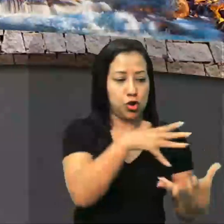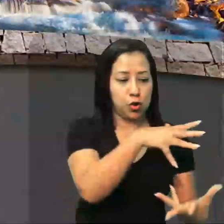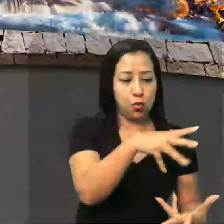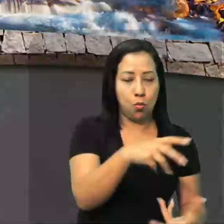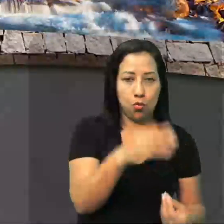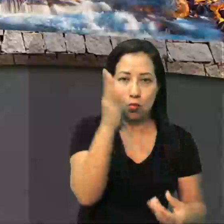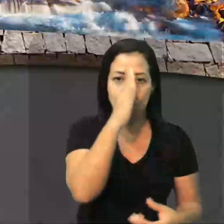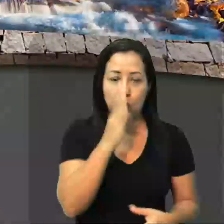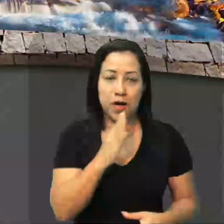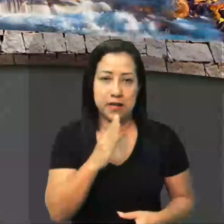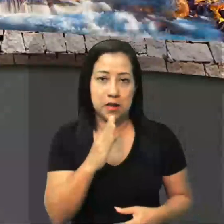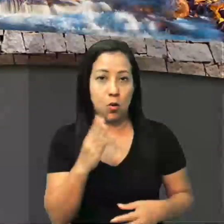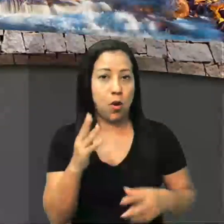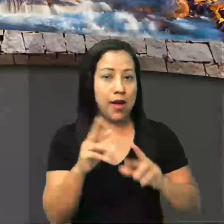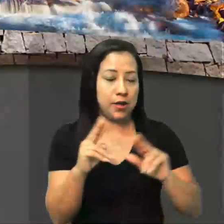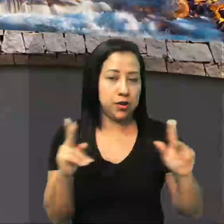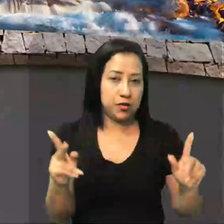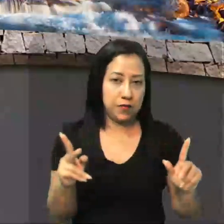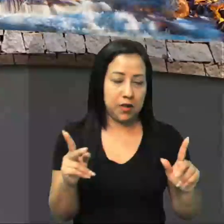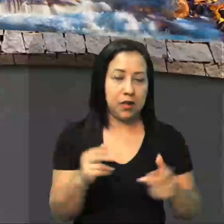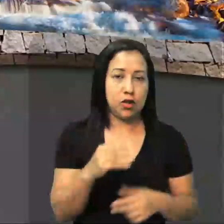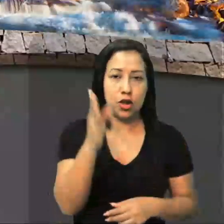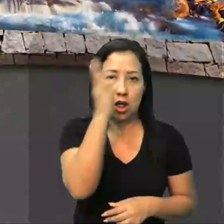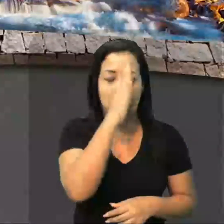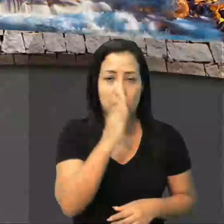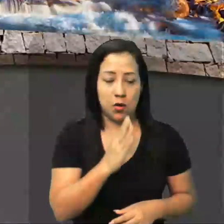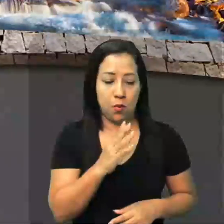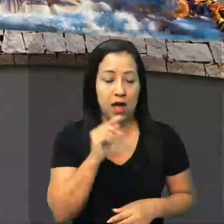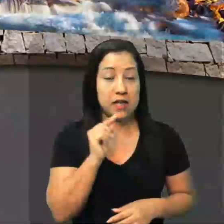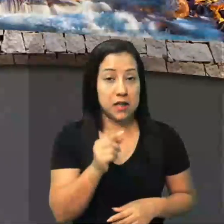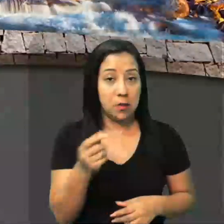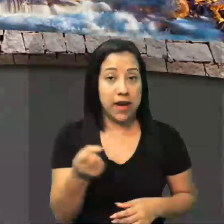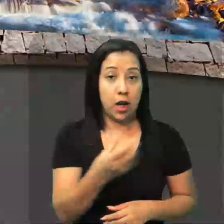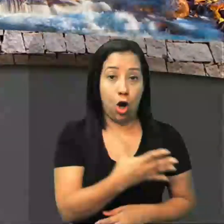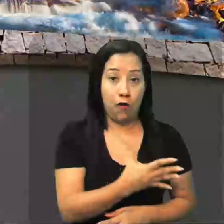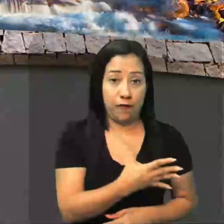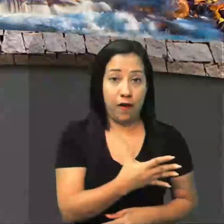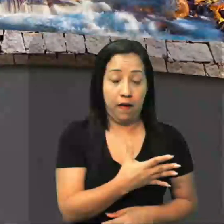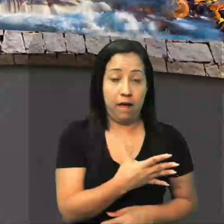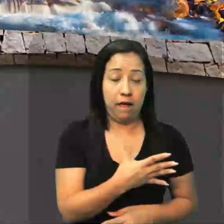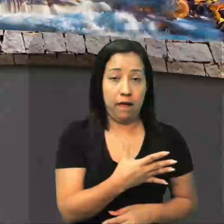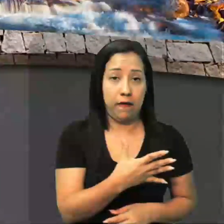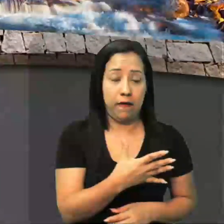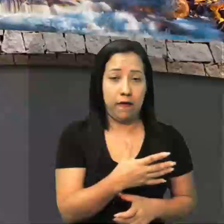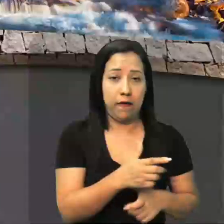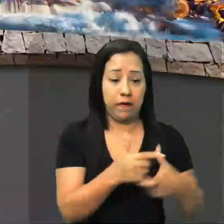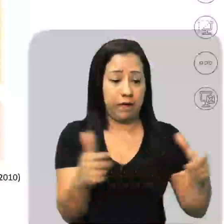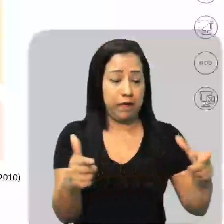A transição demográfica no Brasil é recente. Tudo bem?